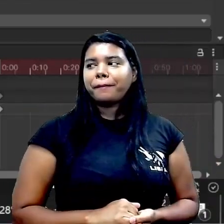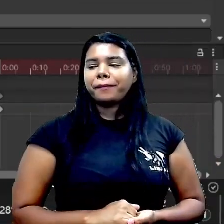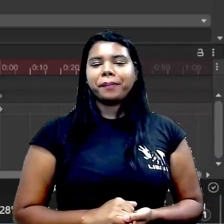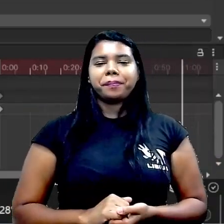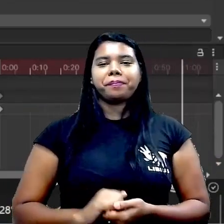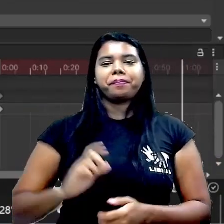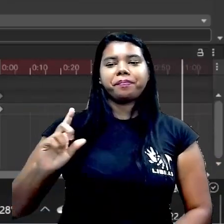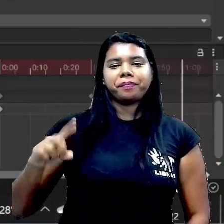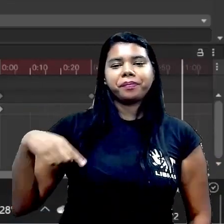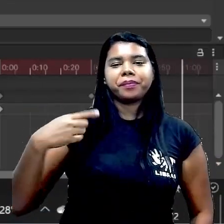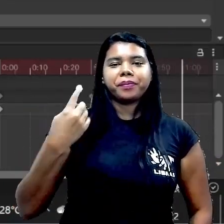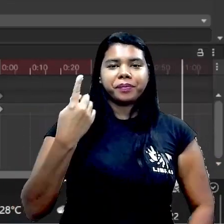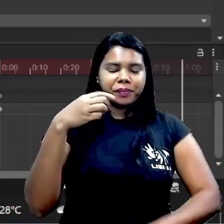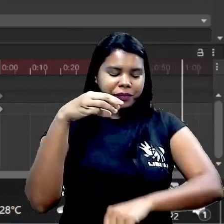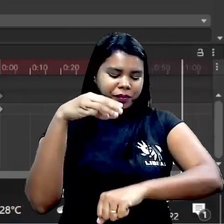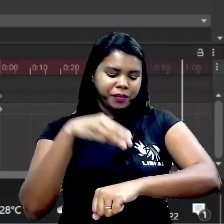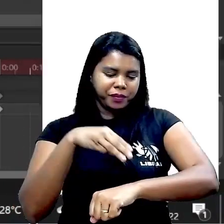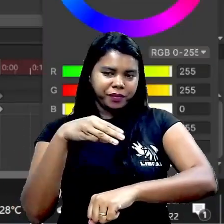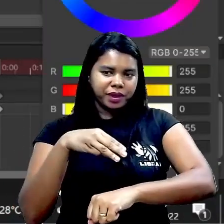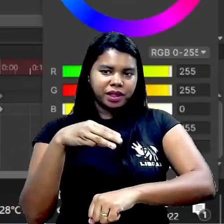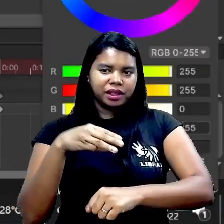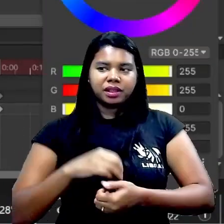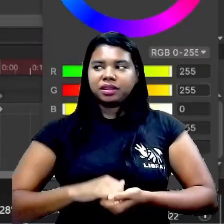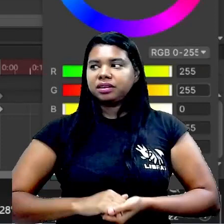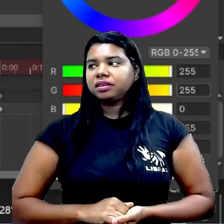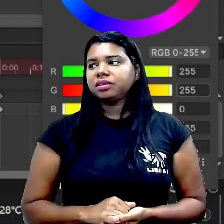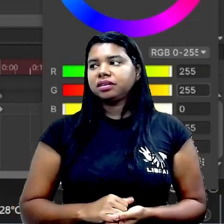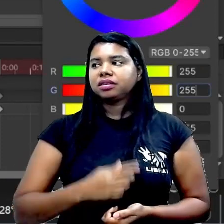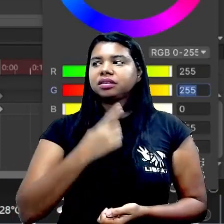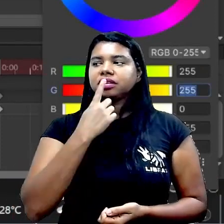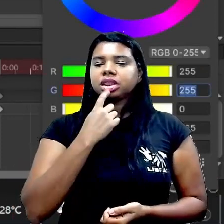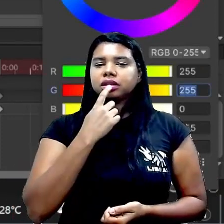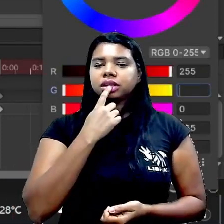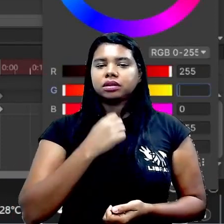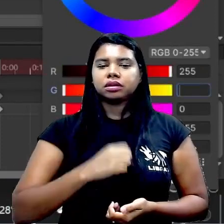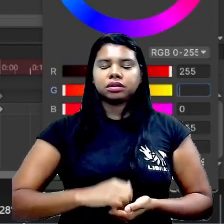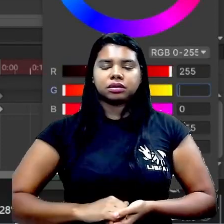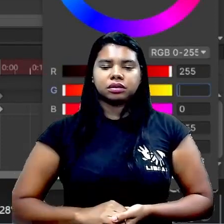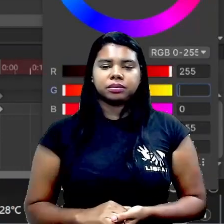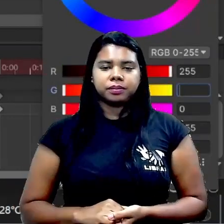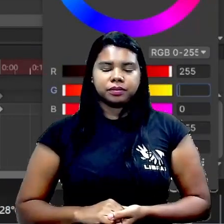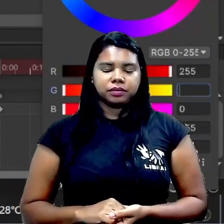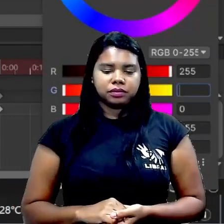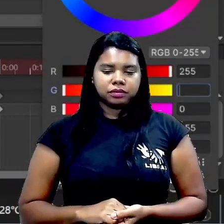E depois de 1 minuto ele vai para o vermelho.